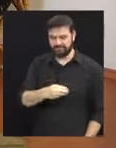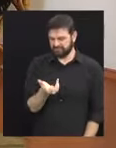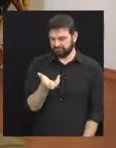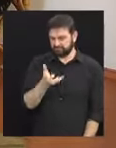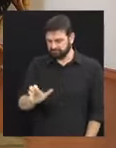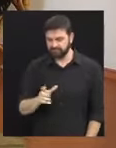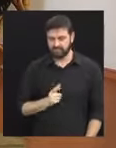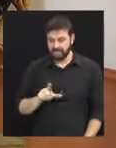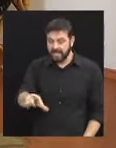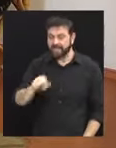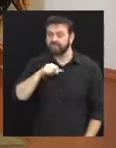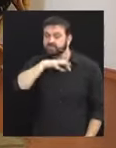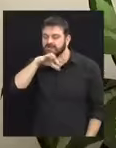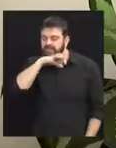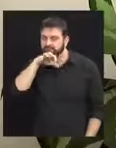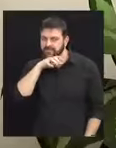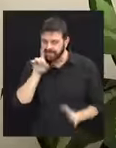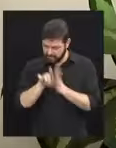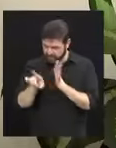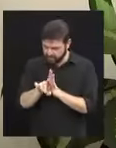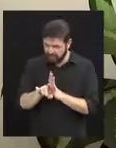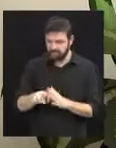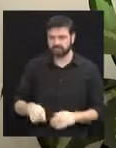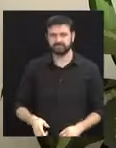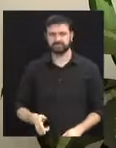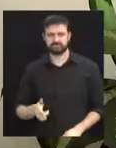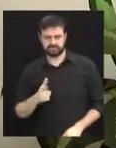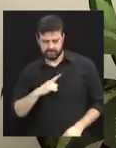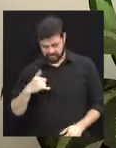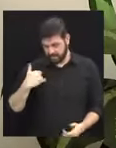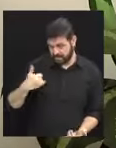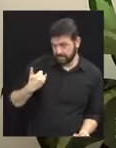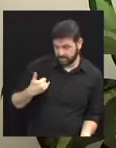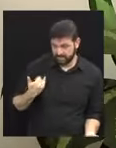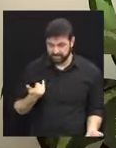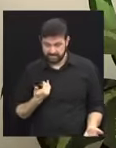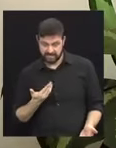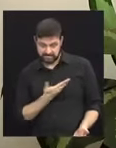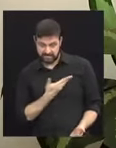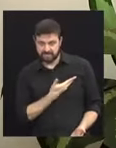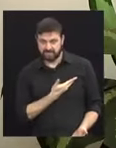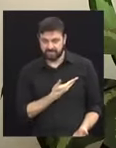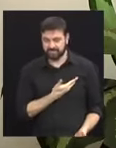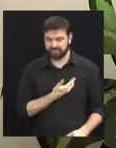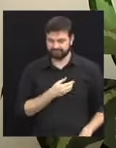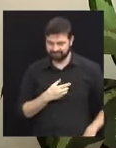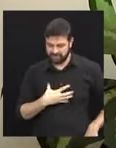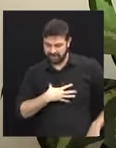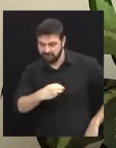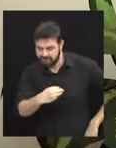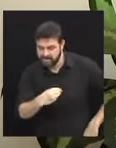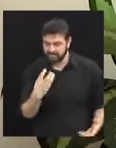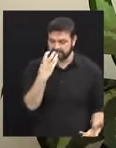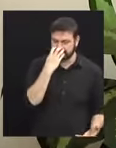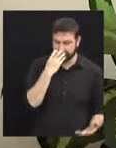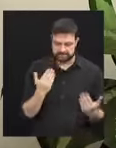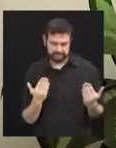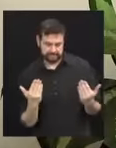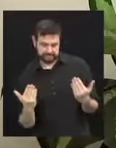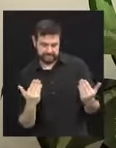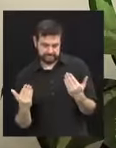animais. Você acha que isso é uma tendência? Você tem amigos na sua idade que na verdade escolhe... Os novos filhos, né? Porque as pessoas